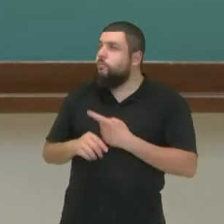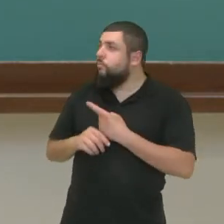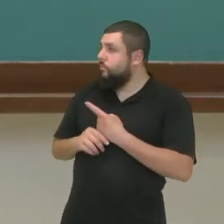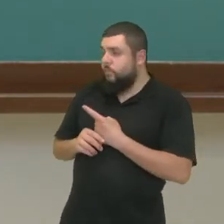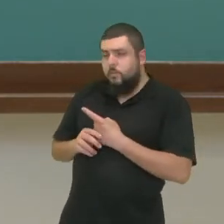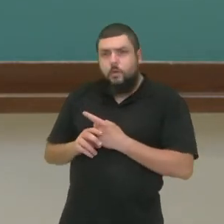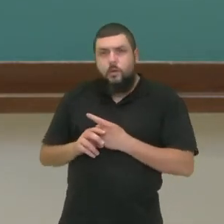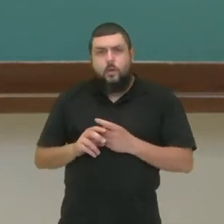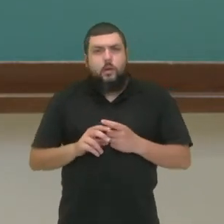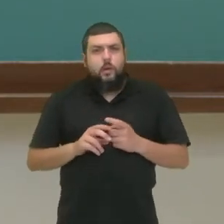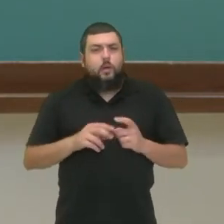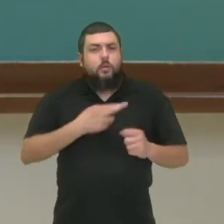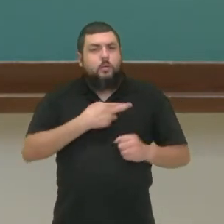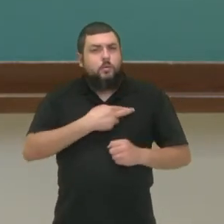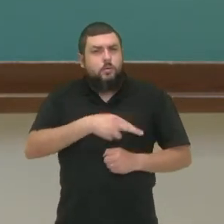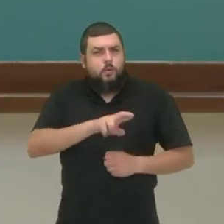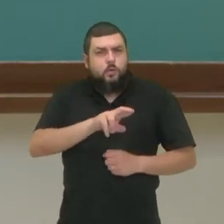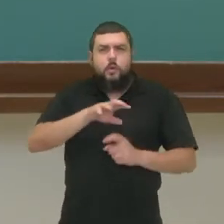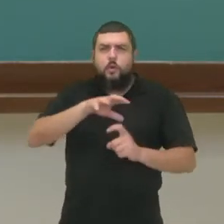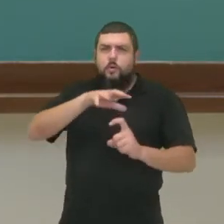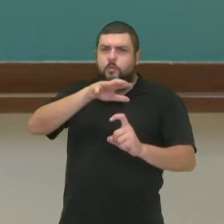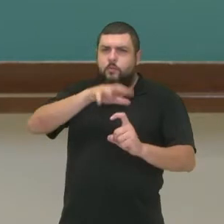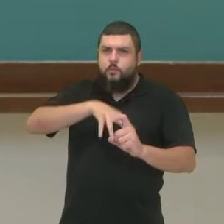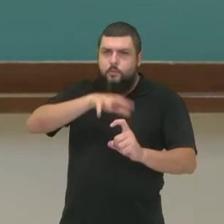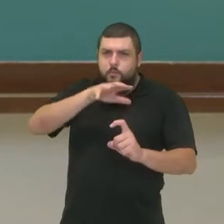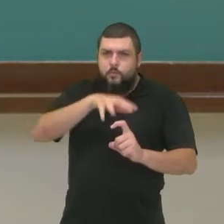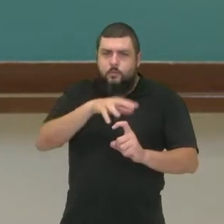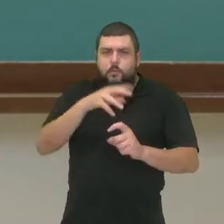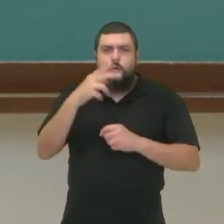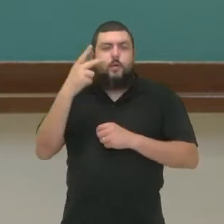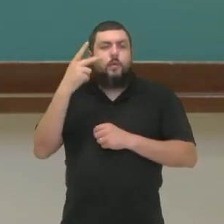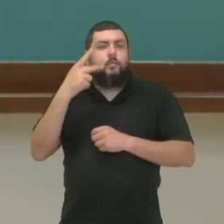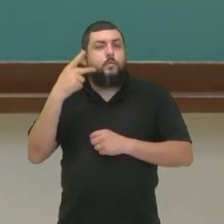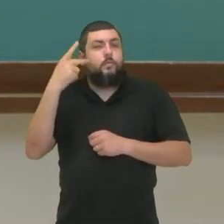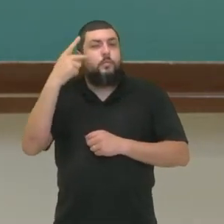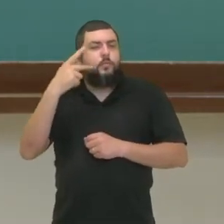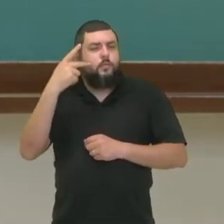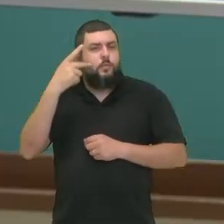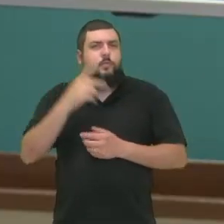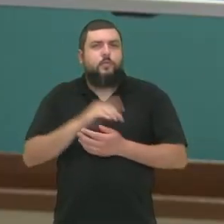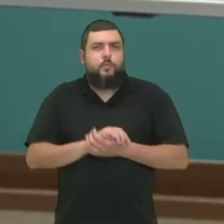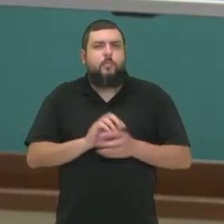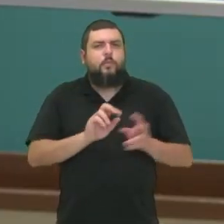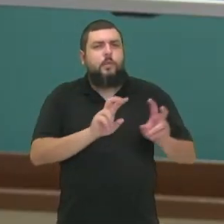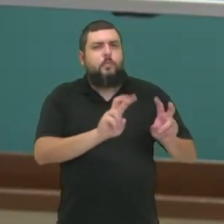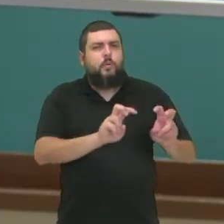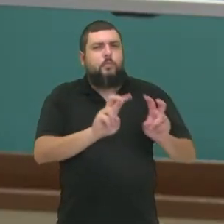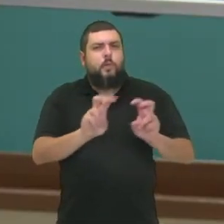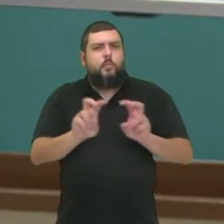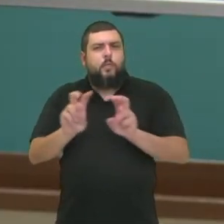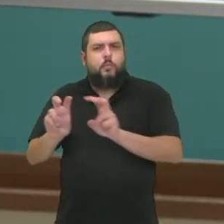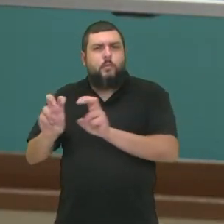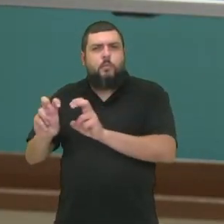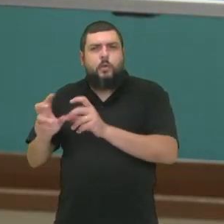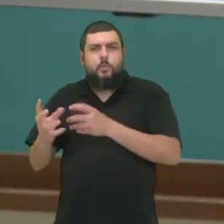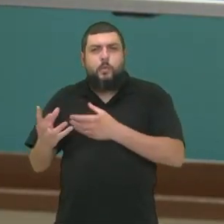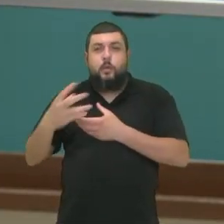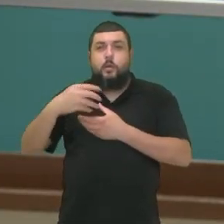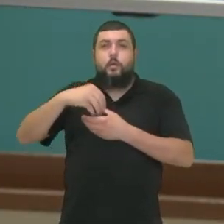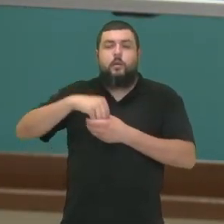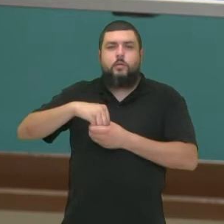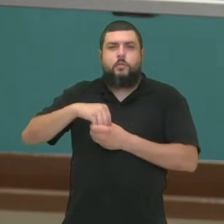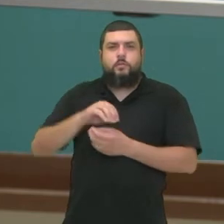É política. Política, professor? Política. Como assim, professor Roberto?